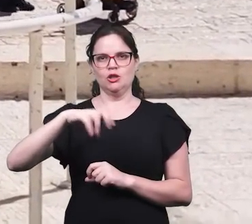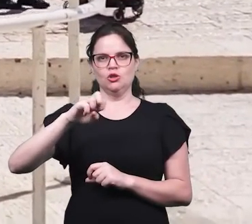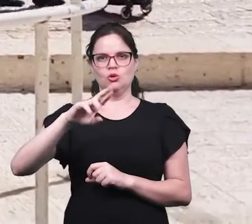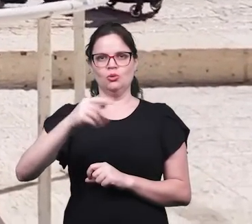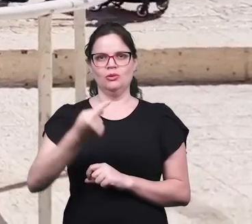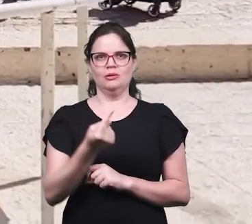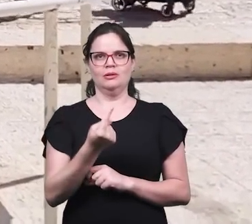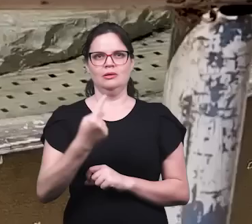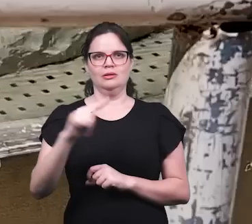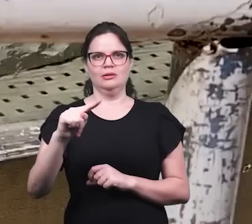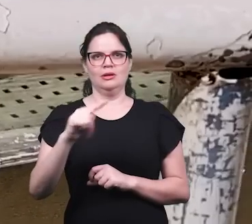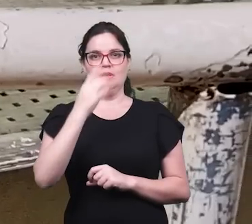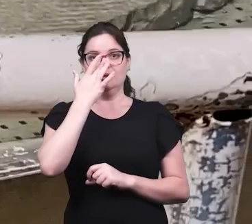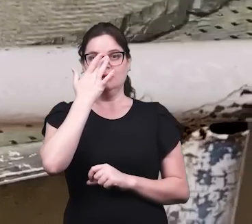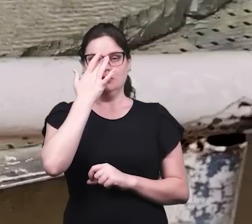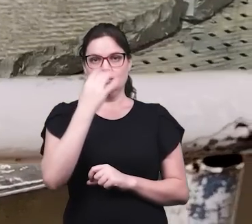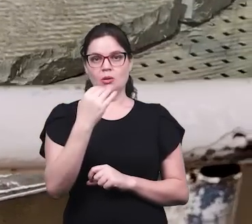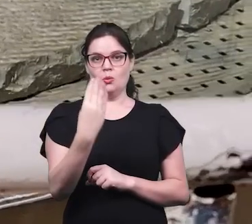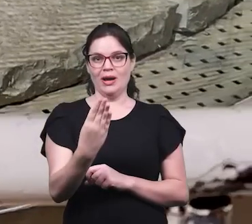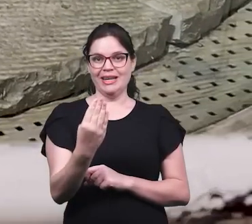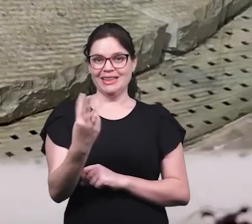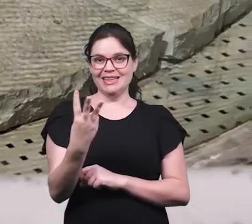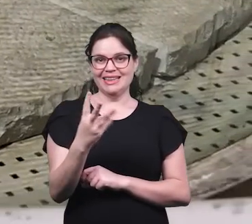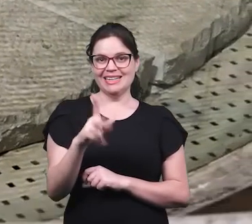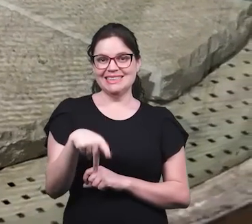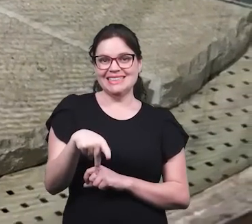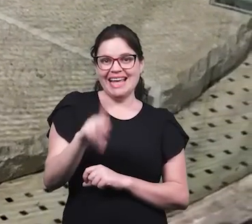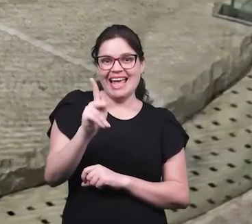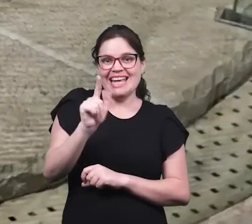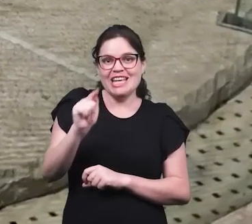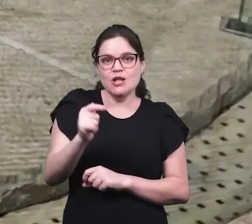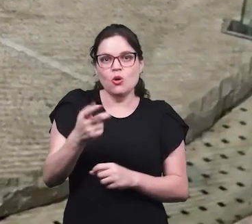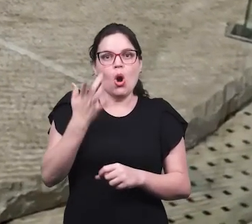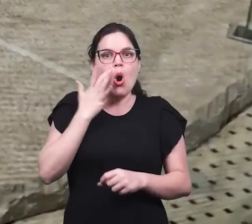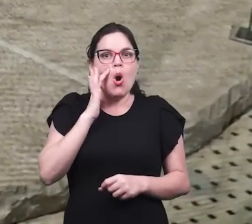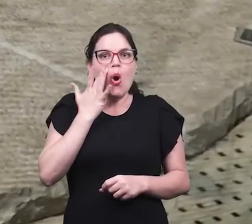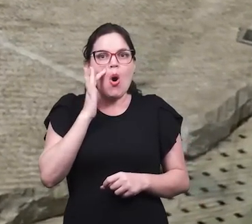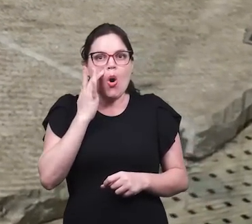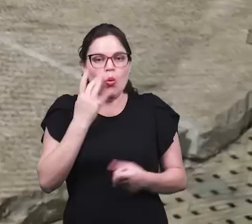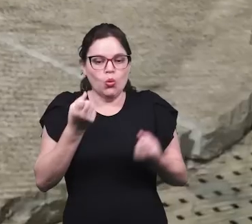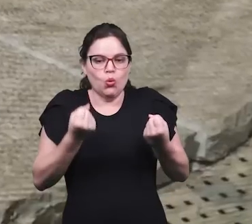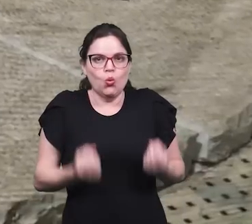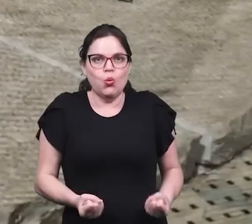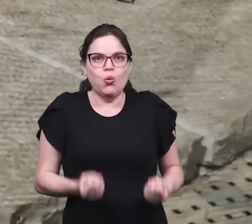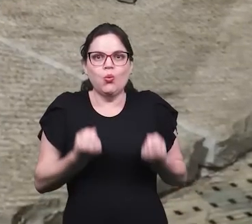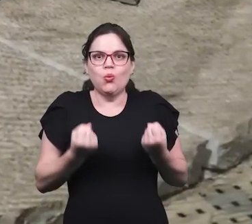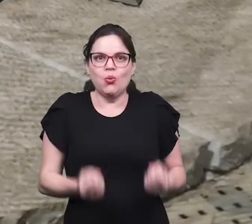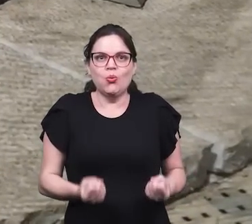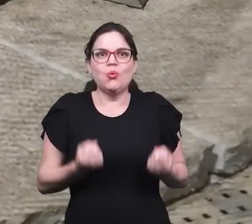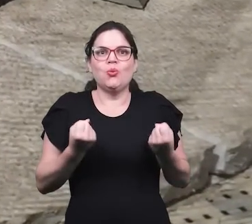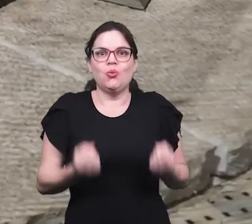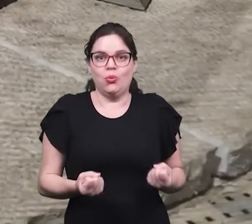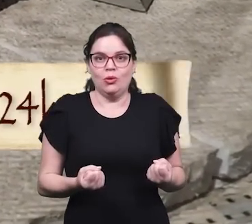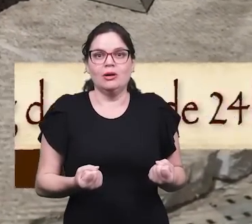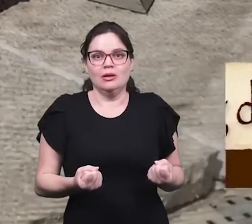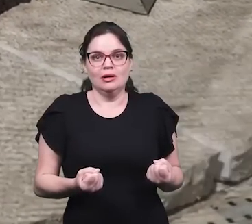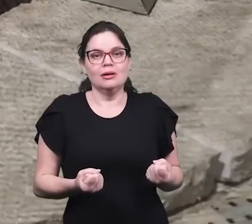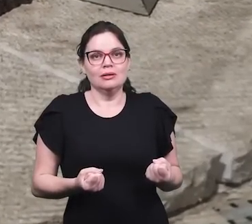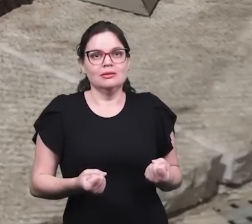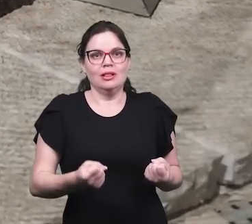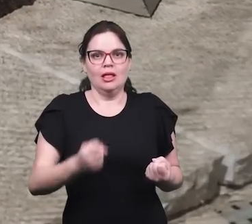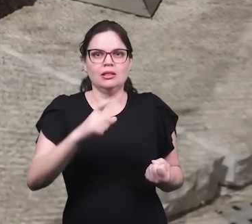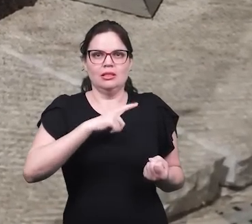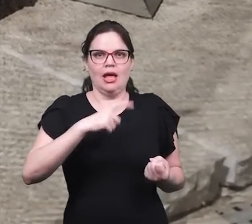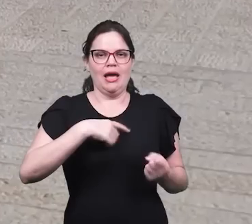aí. Muito bom. Pronta lá, numa redoma de vidro, e eles fizeram, né,